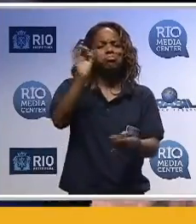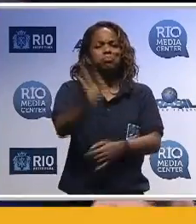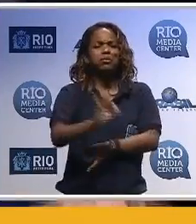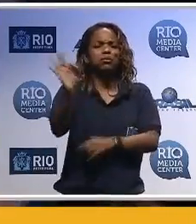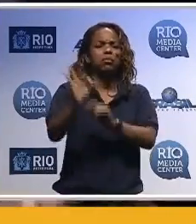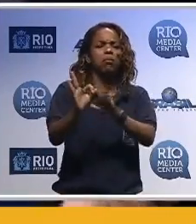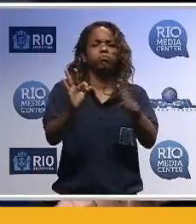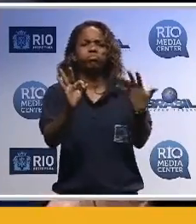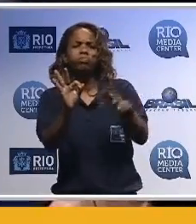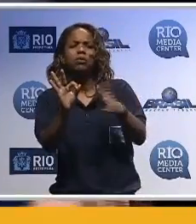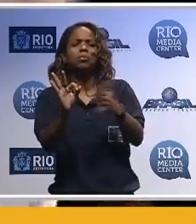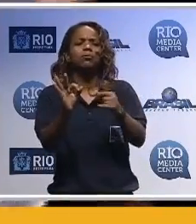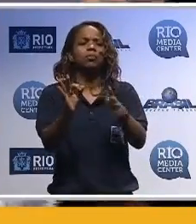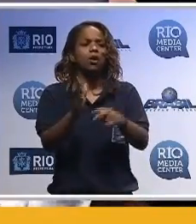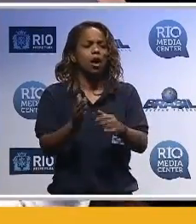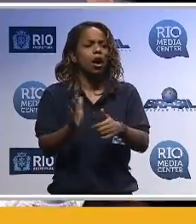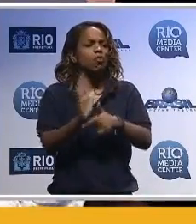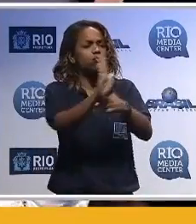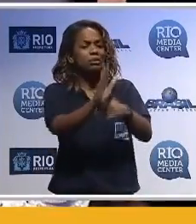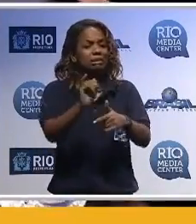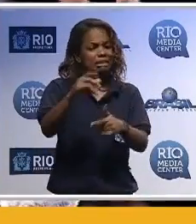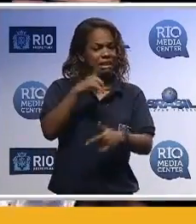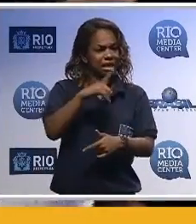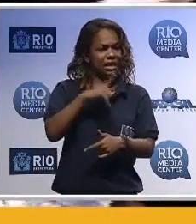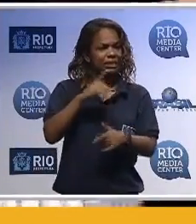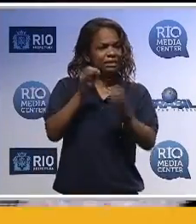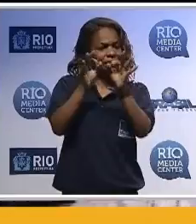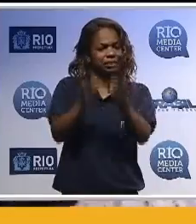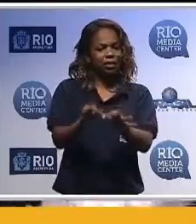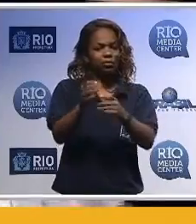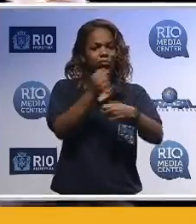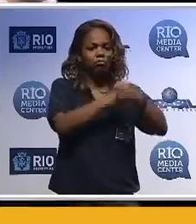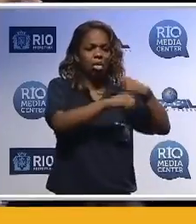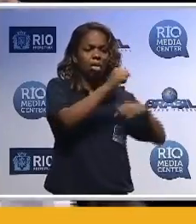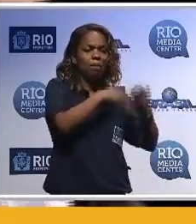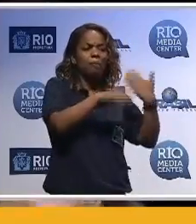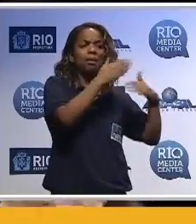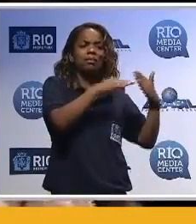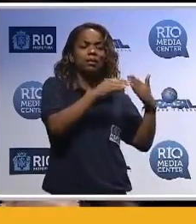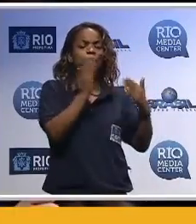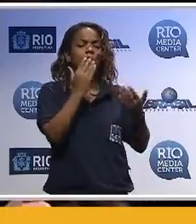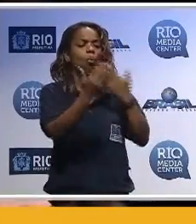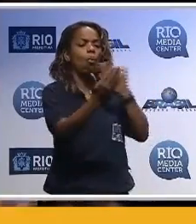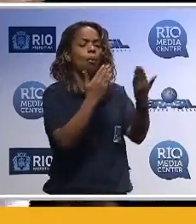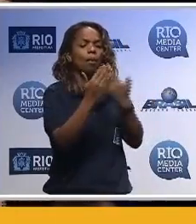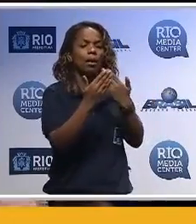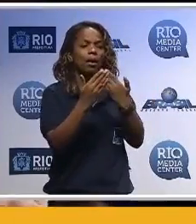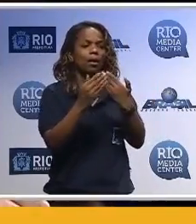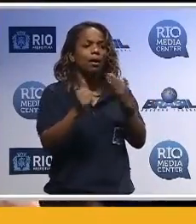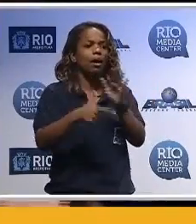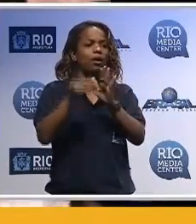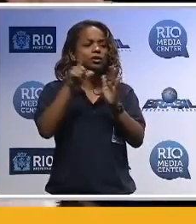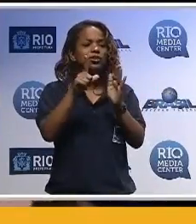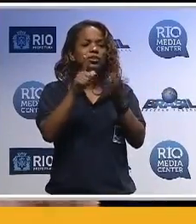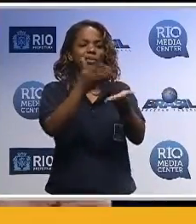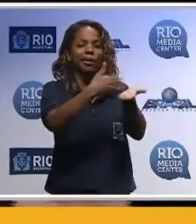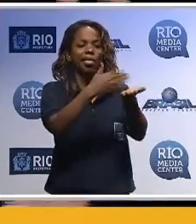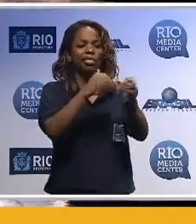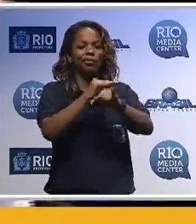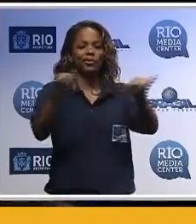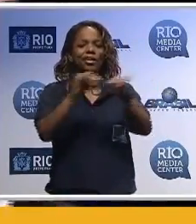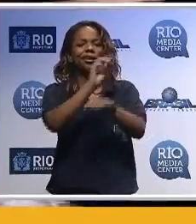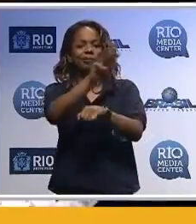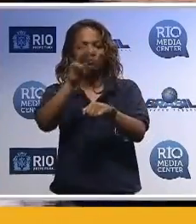uma estimativa, isso já ajuda a gente. Se tiver até uma anterior para a gente comparar antes do lançamento do guia, antes de